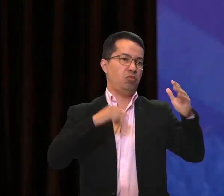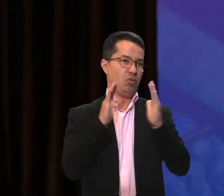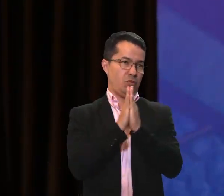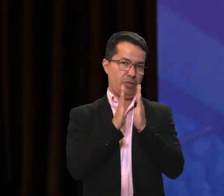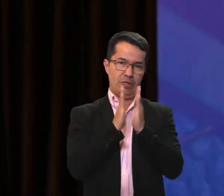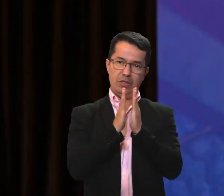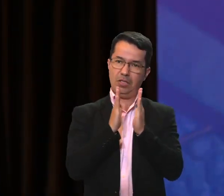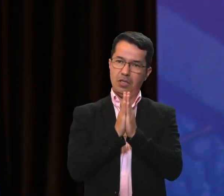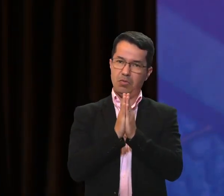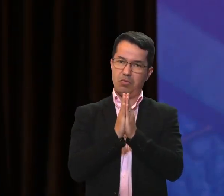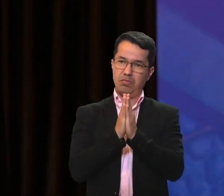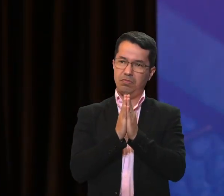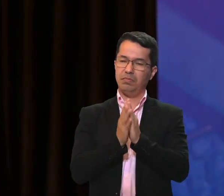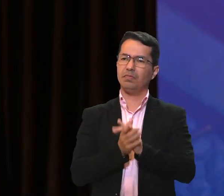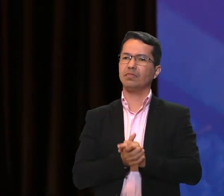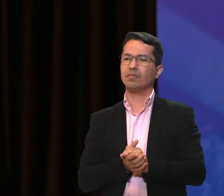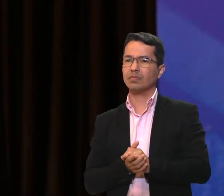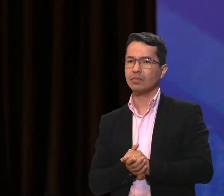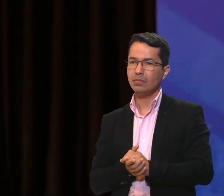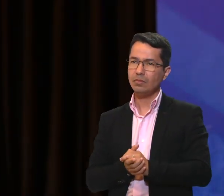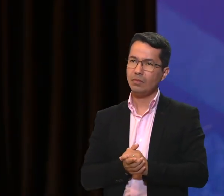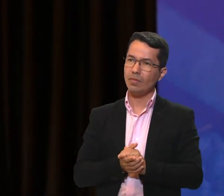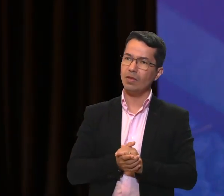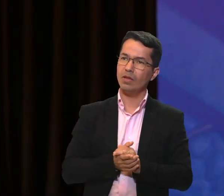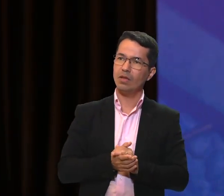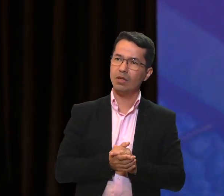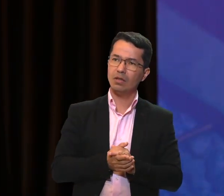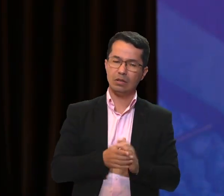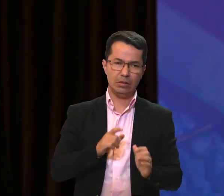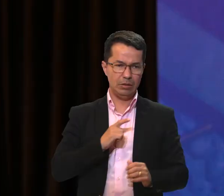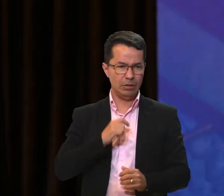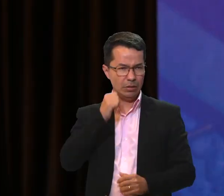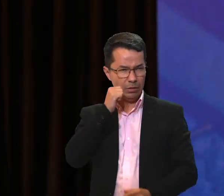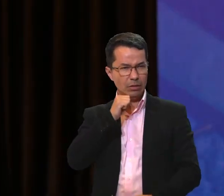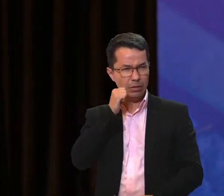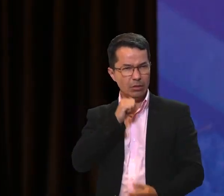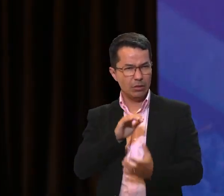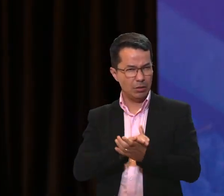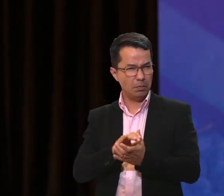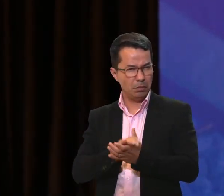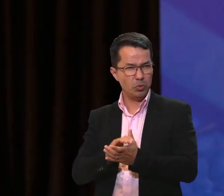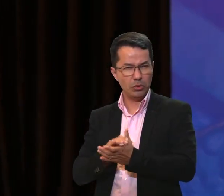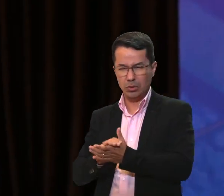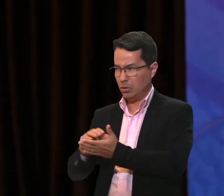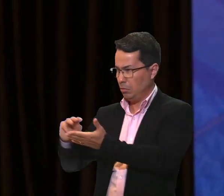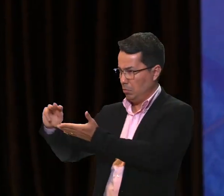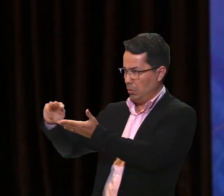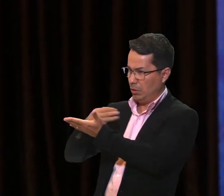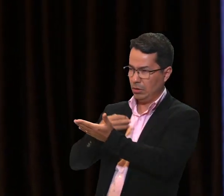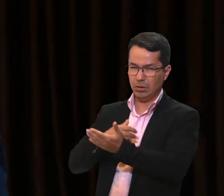um livro, a Sil falou para mim, nós lemos um livro sobre jejum, como era o nome do autor?